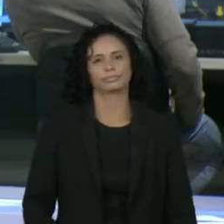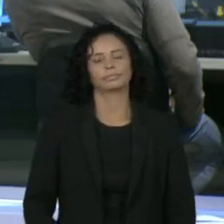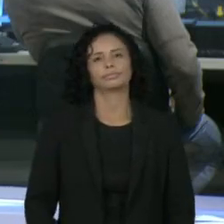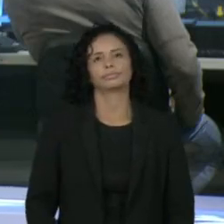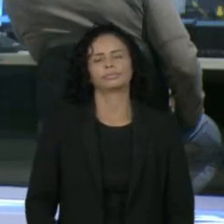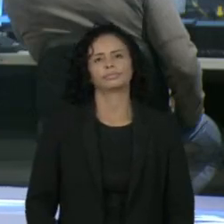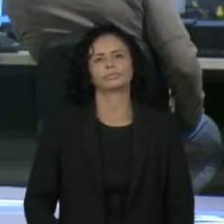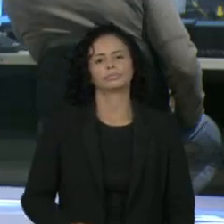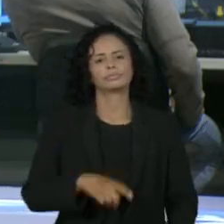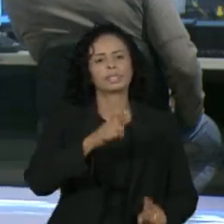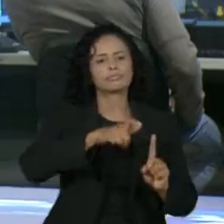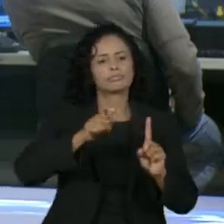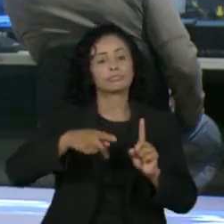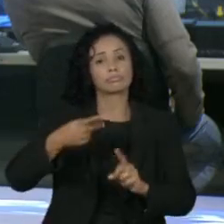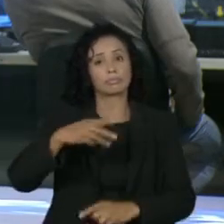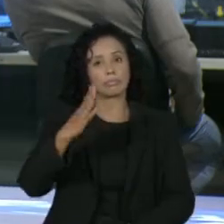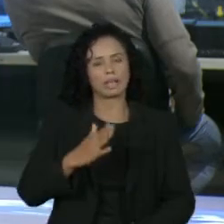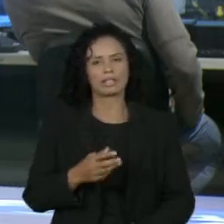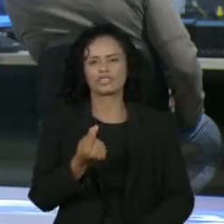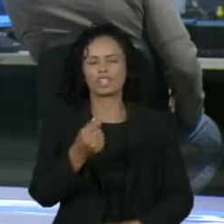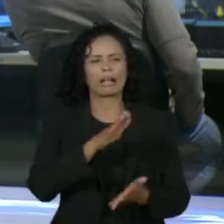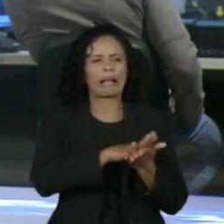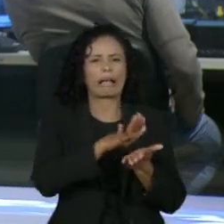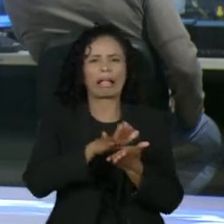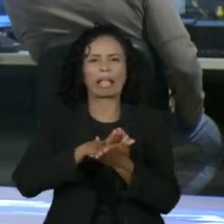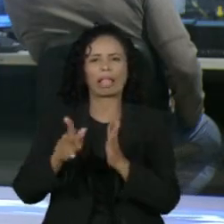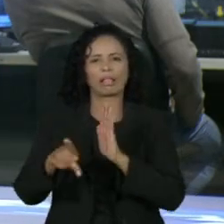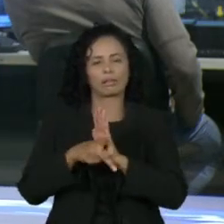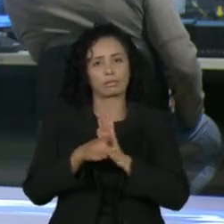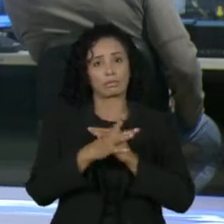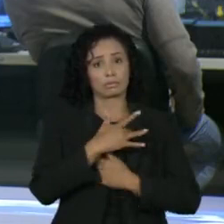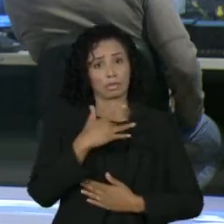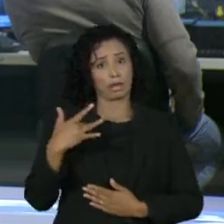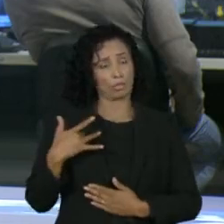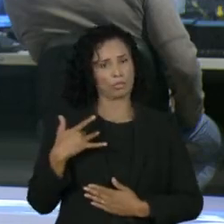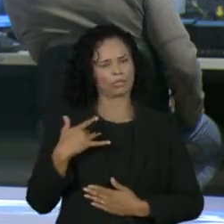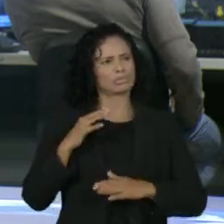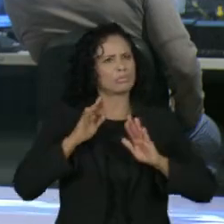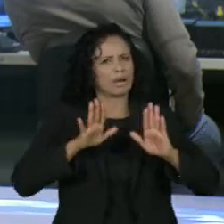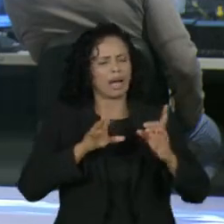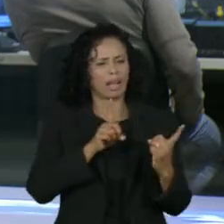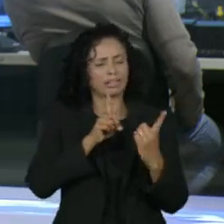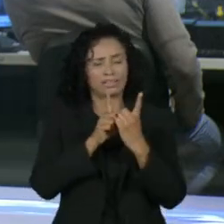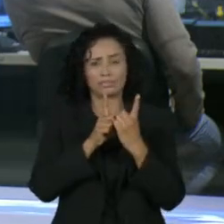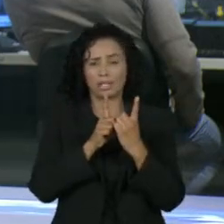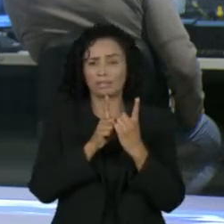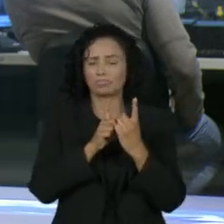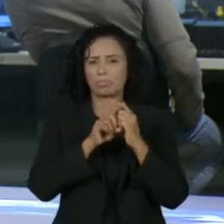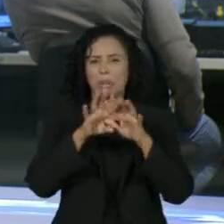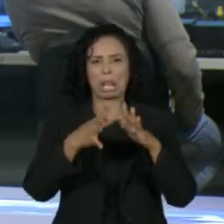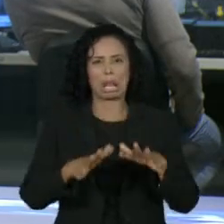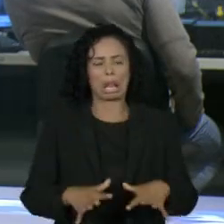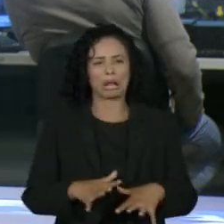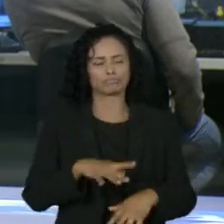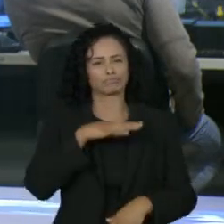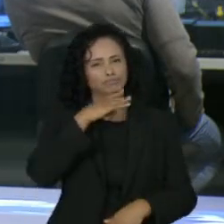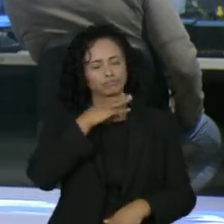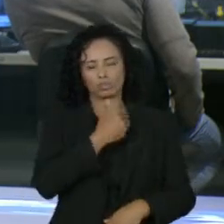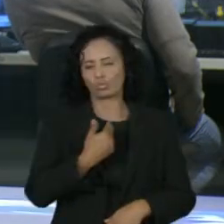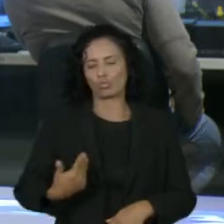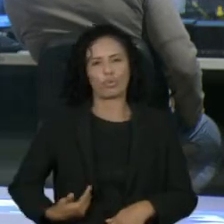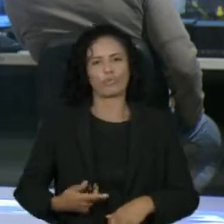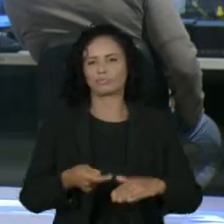brasileiro está gastando cada vez mais com saúde e os serviços, por sua vez, estão cada vez mais precários. O governo não investe